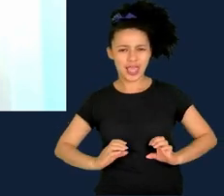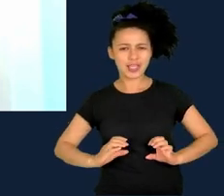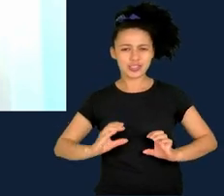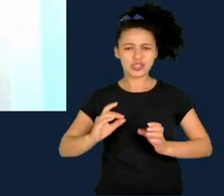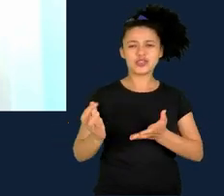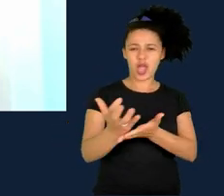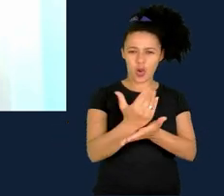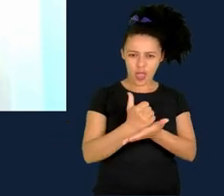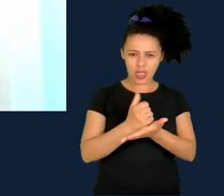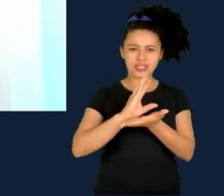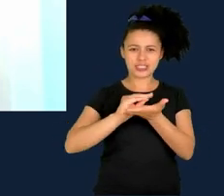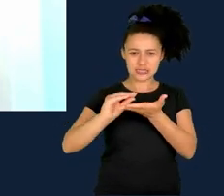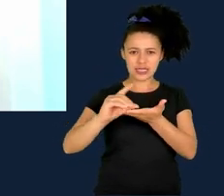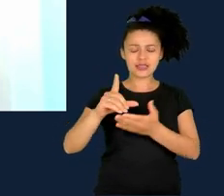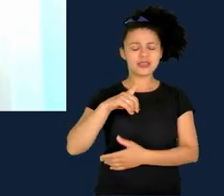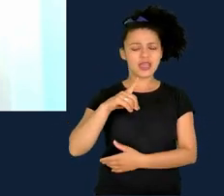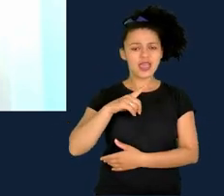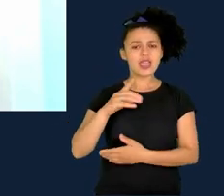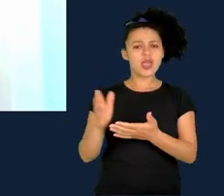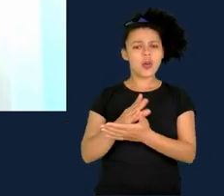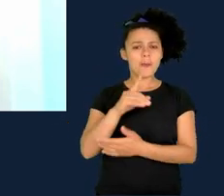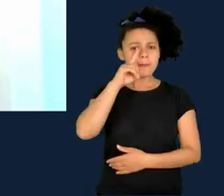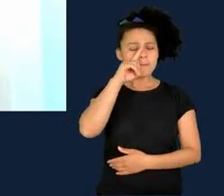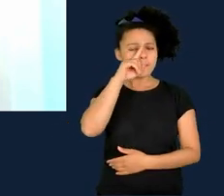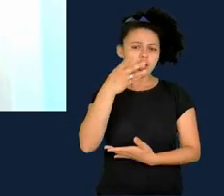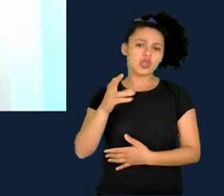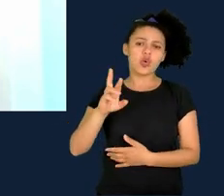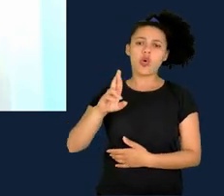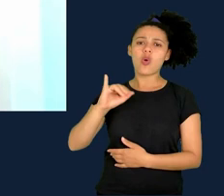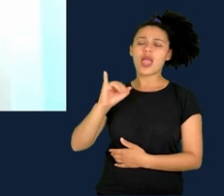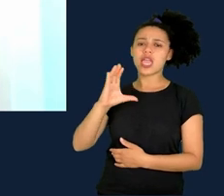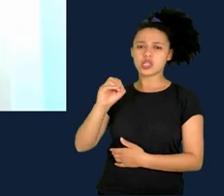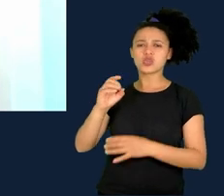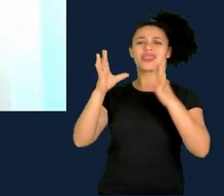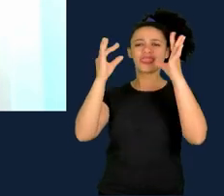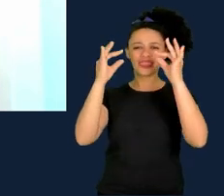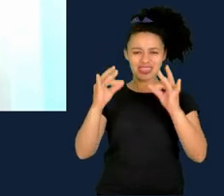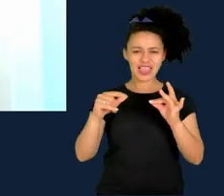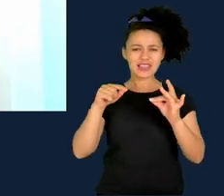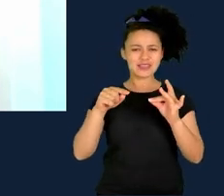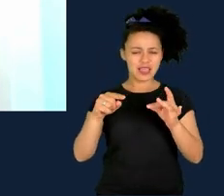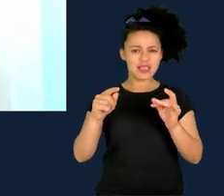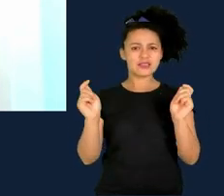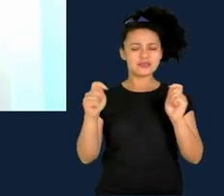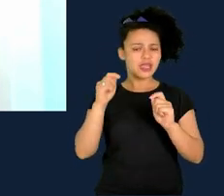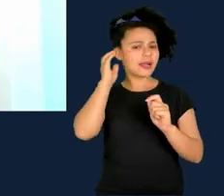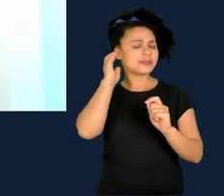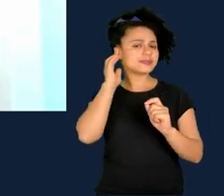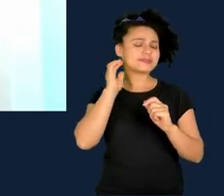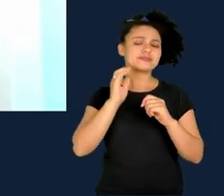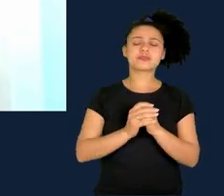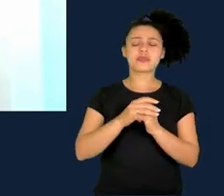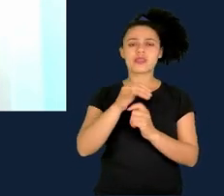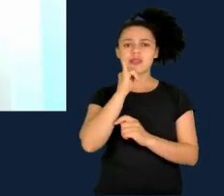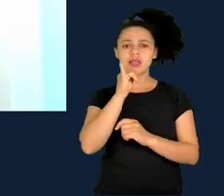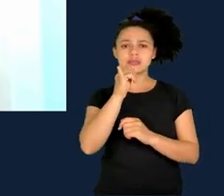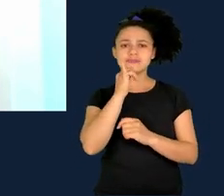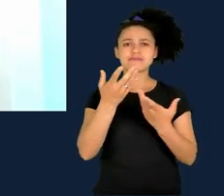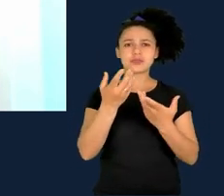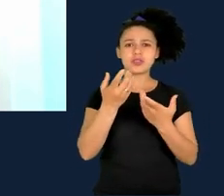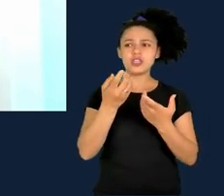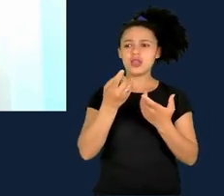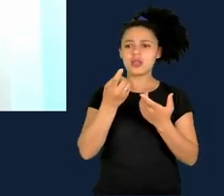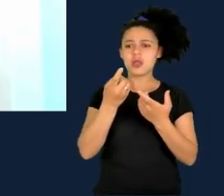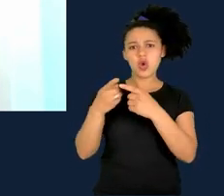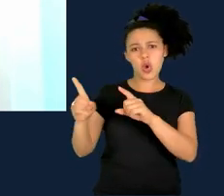mas existe algum risco em fazer esses mapeamentos muito detalhados que poderiam em última instância, né, jogar contra as populações